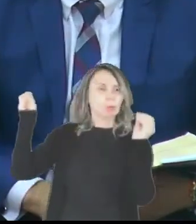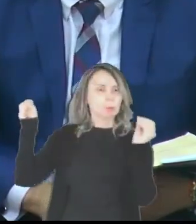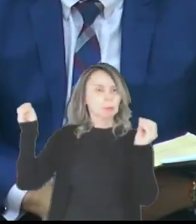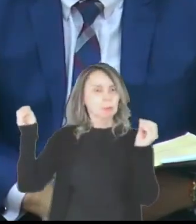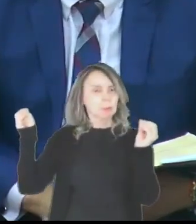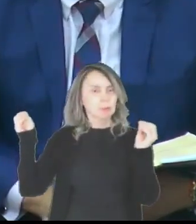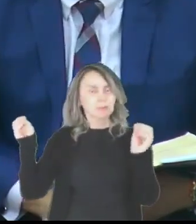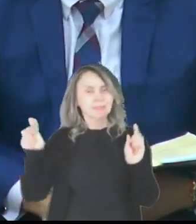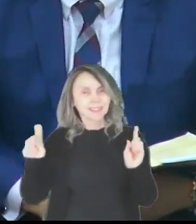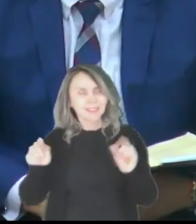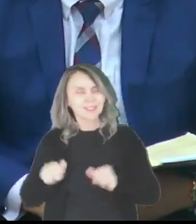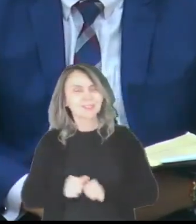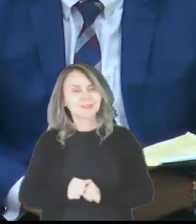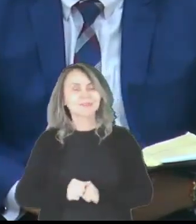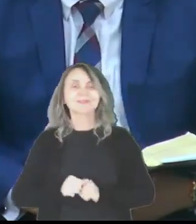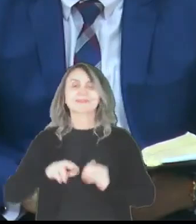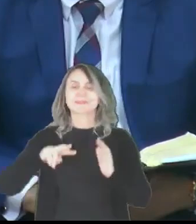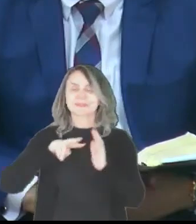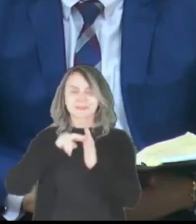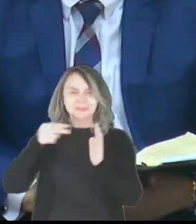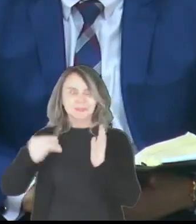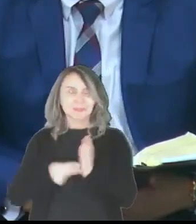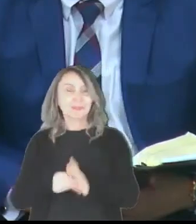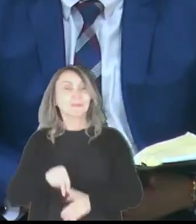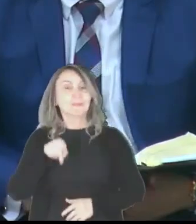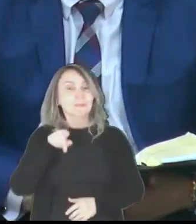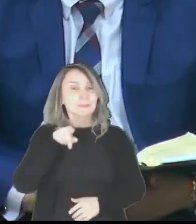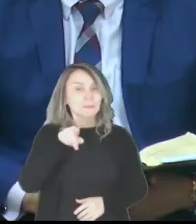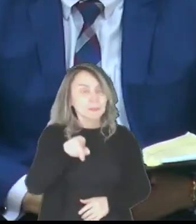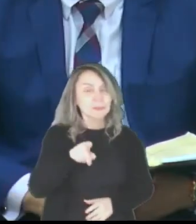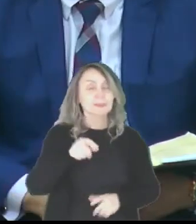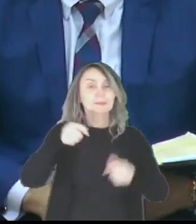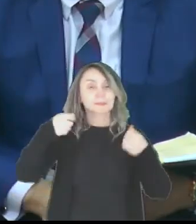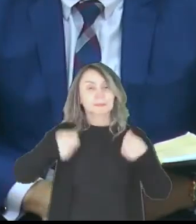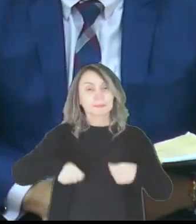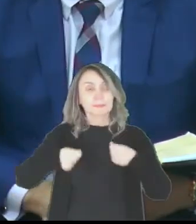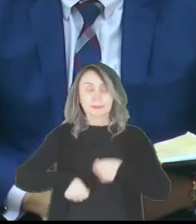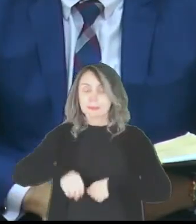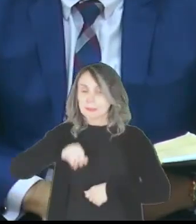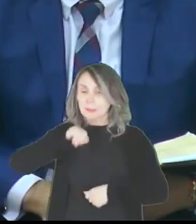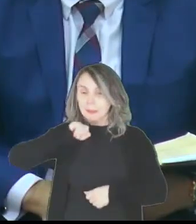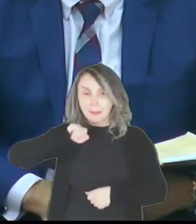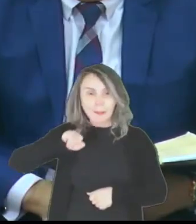Não, significa que você tem que aproveitar a